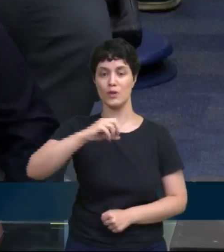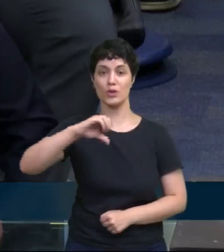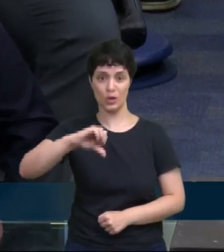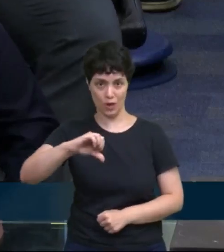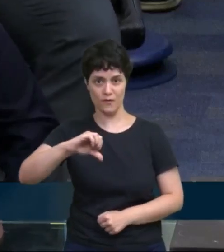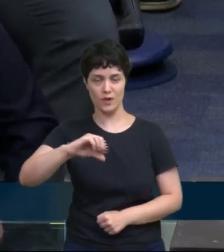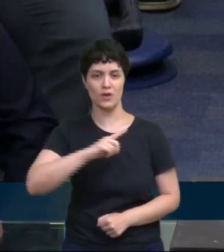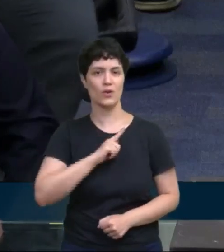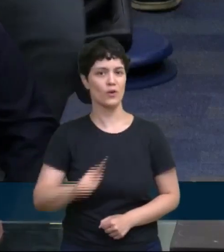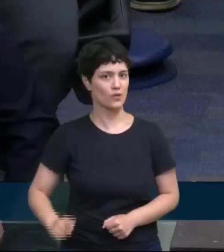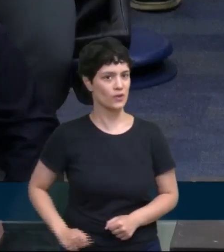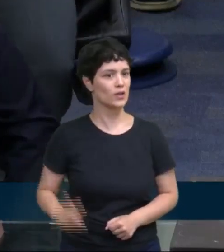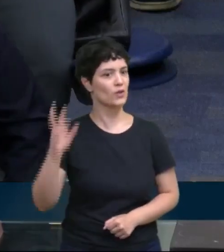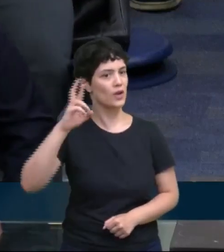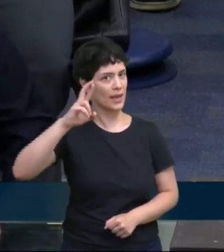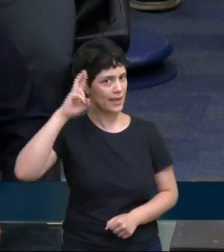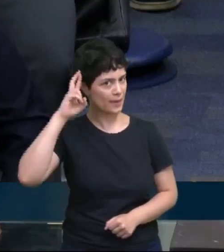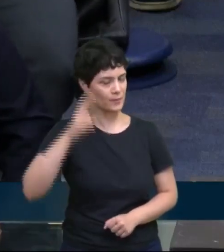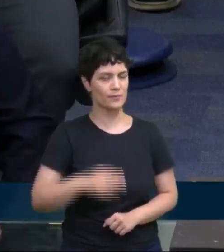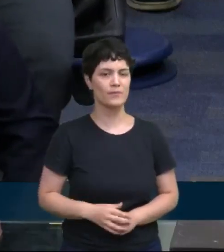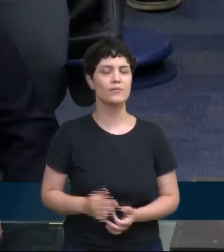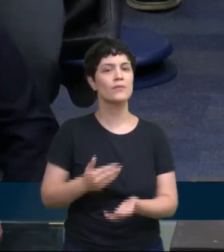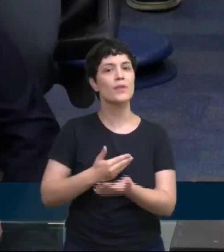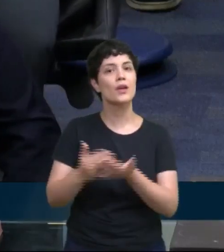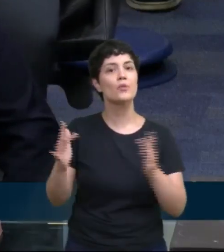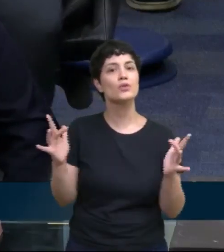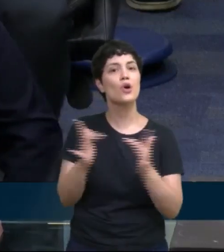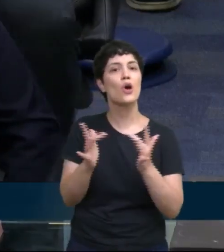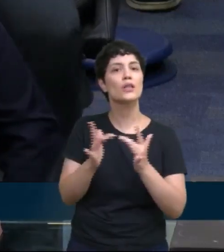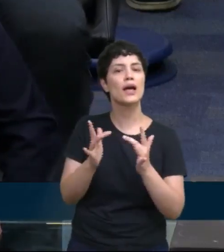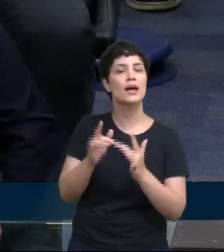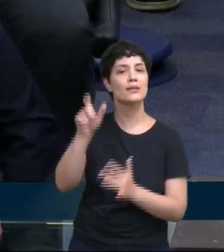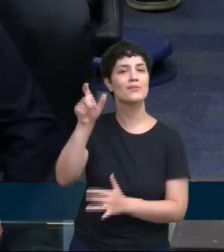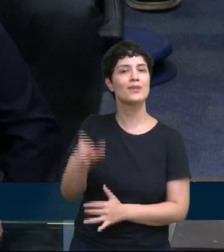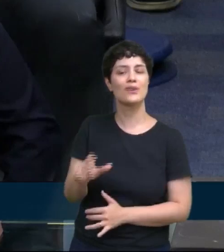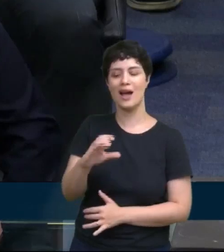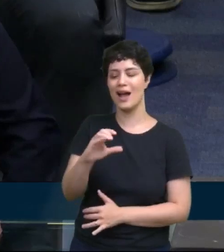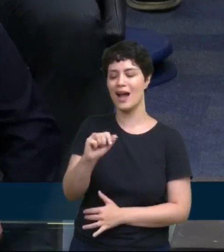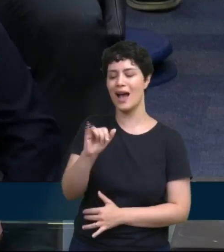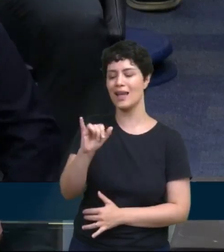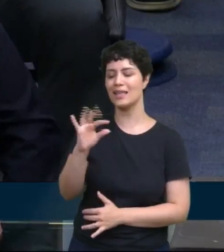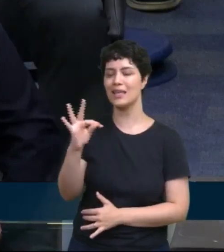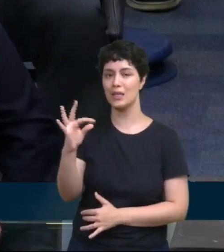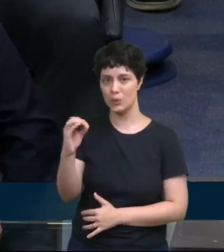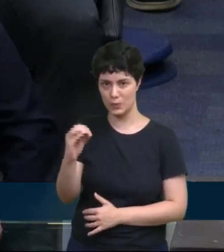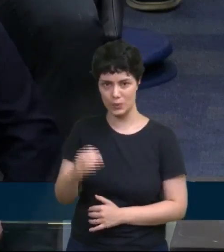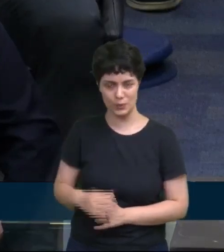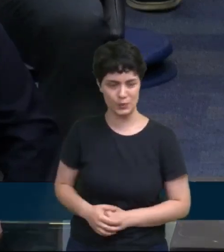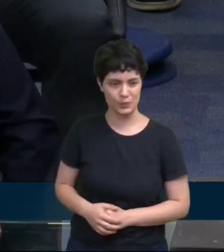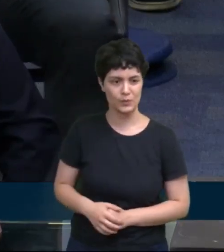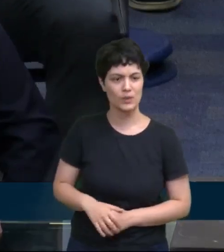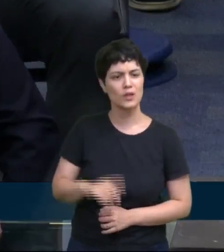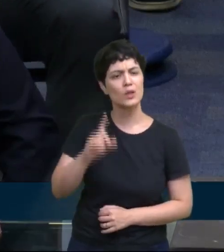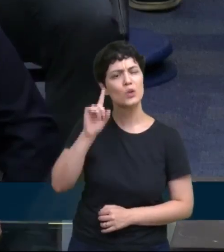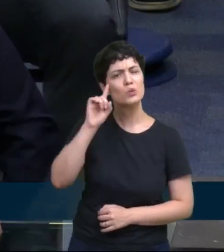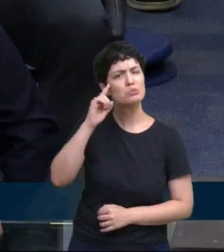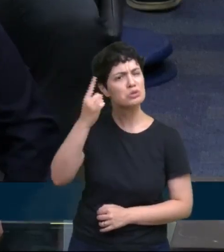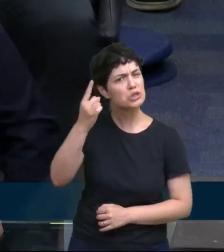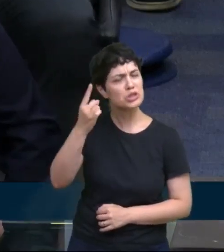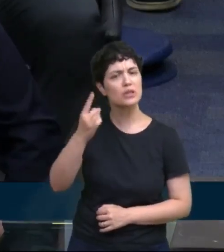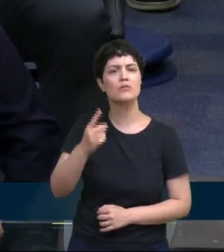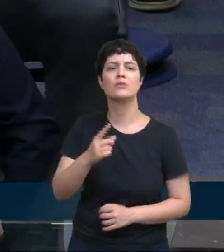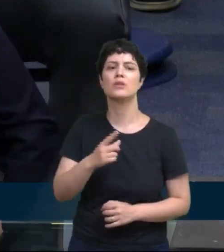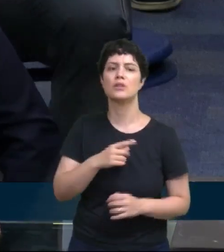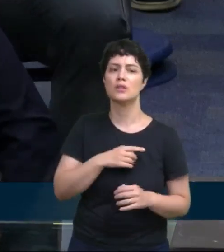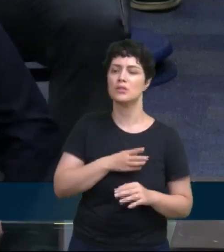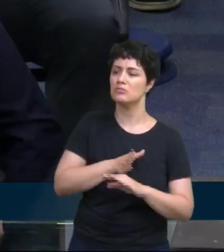Caíto começou a me atender. E um dia, com o Caíto, um pacote de projetos, fomos